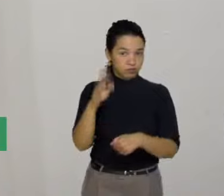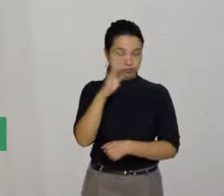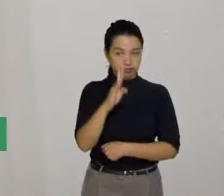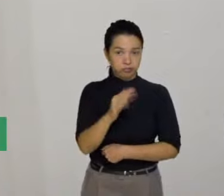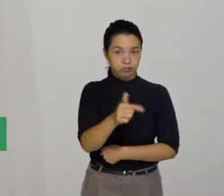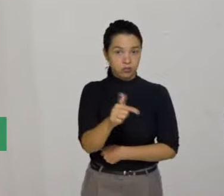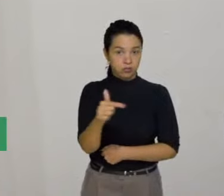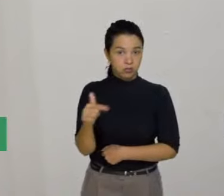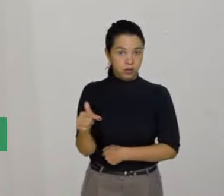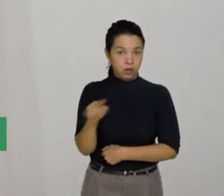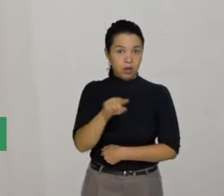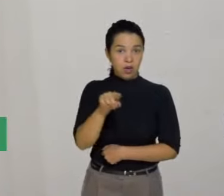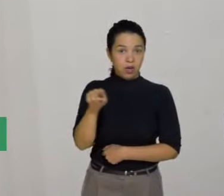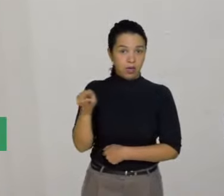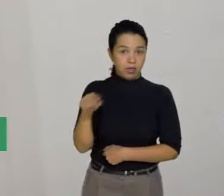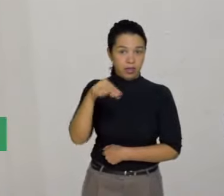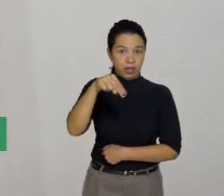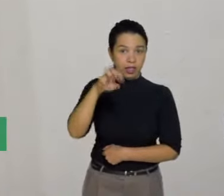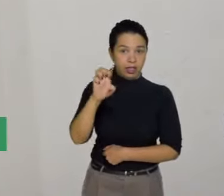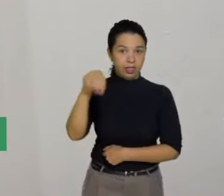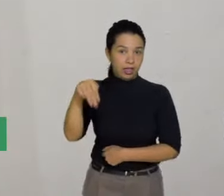os chamados nem-nem.